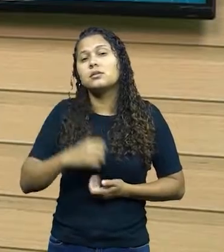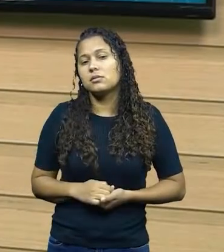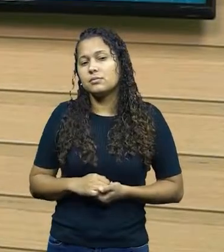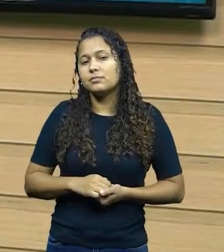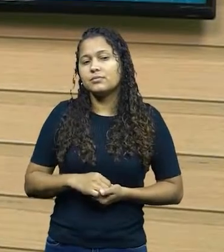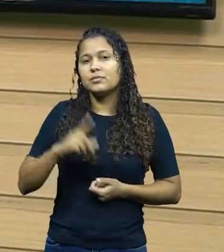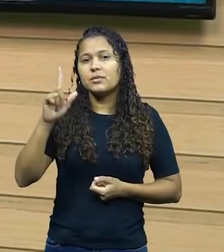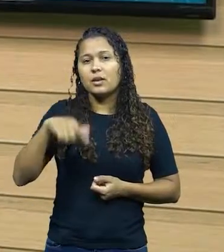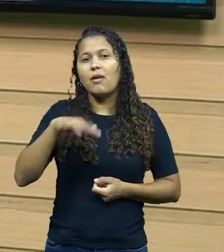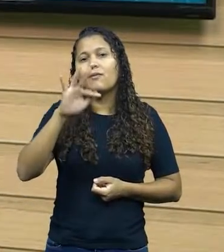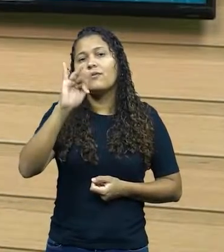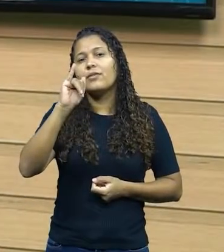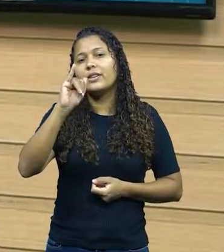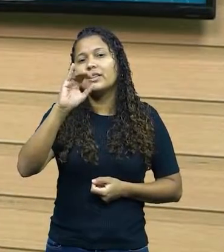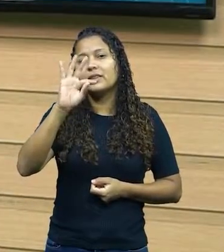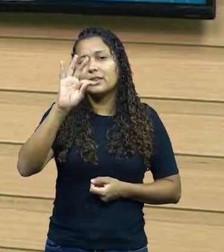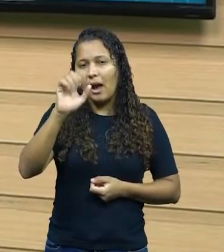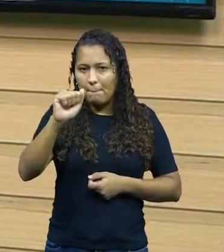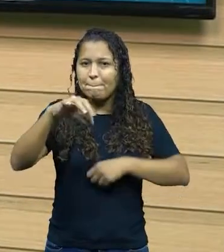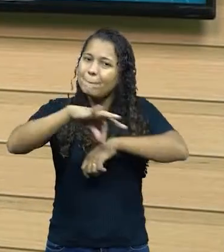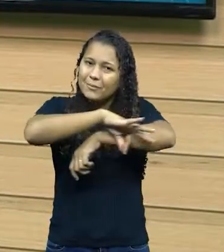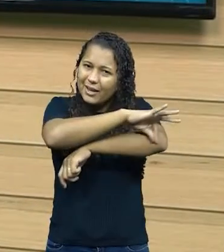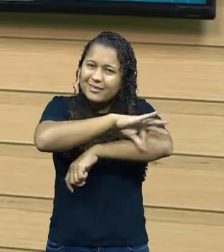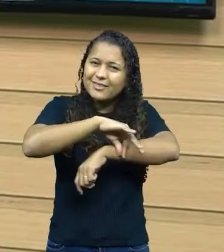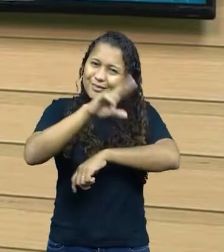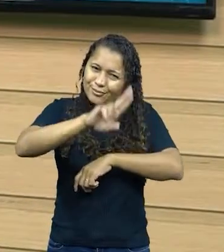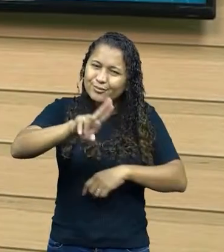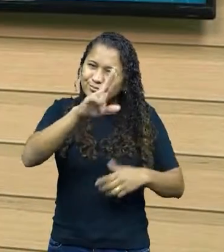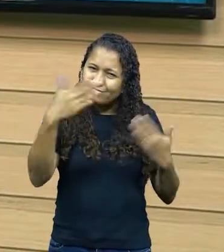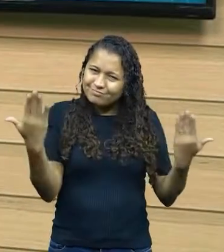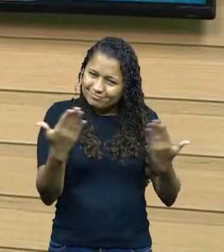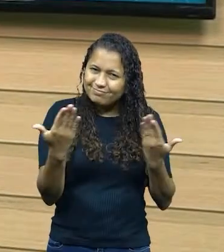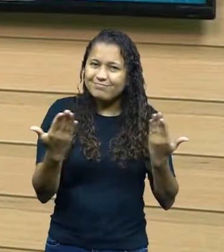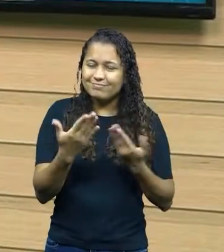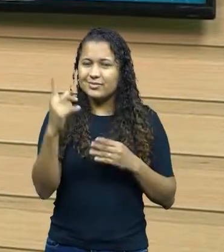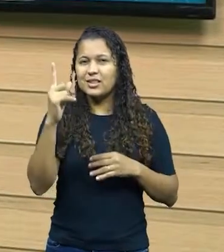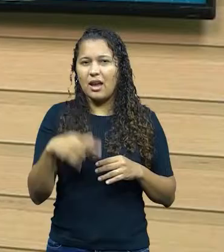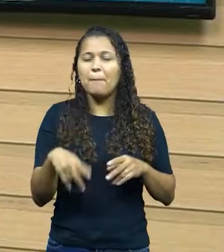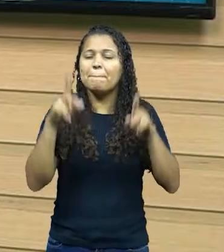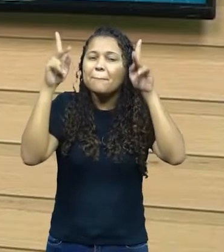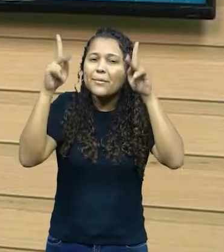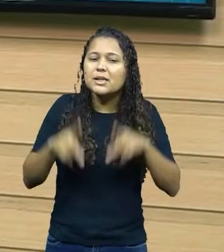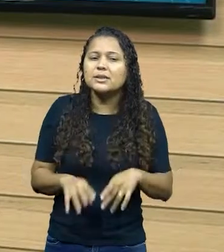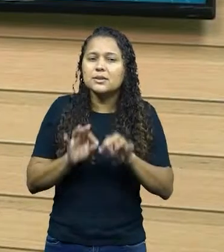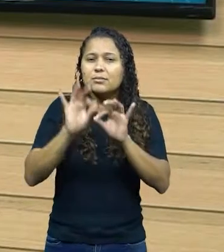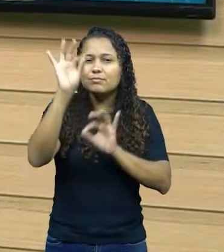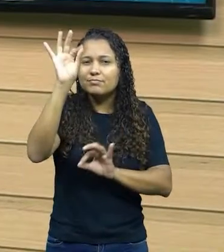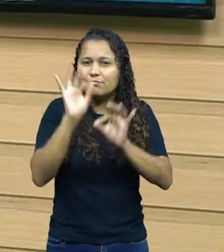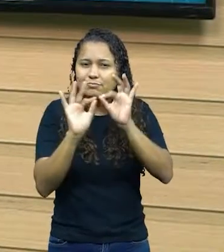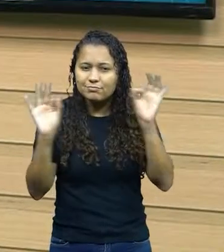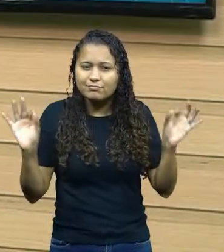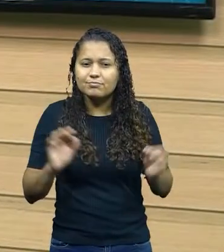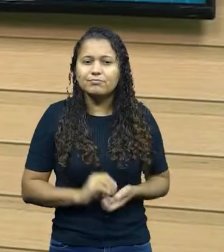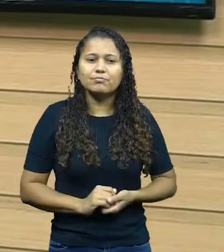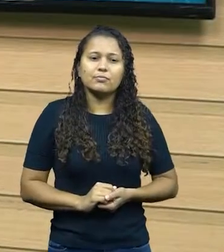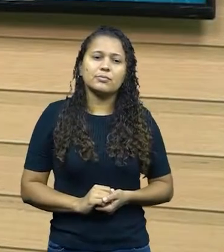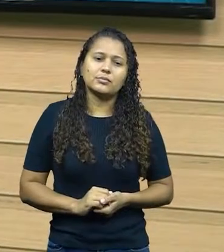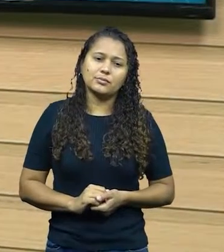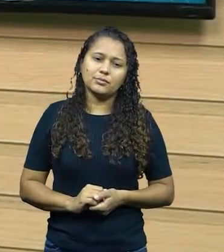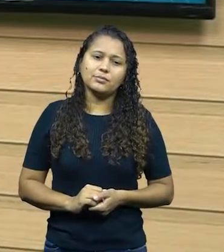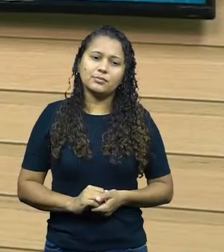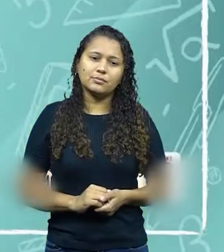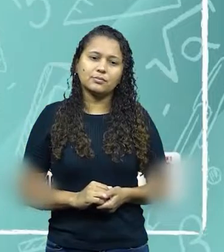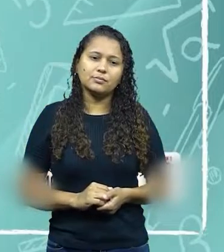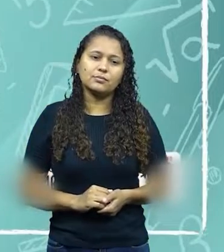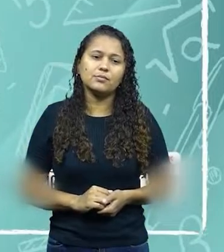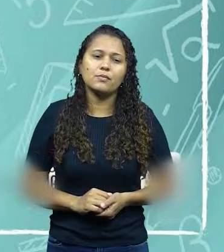fita métrica, que é que hoje nós conhecemos como uma forma padrão de medir comprimento em